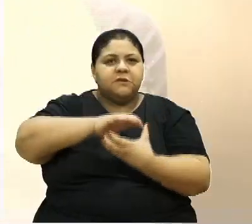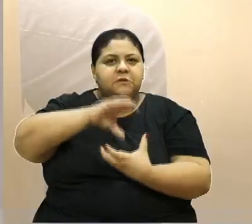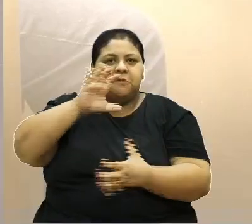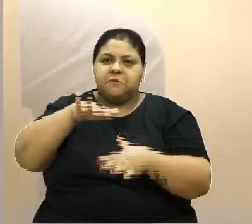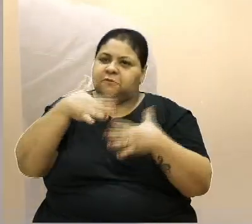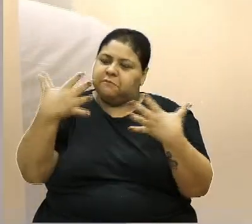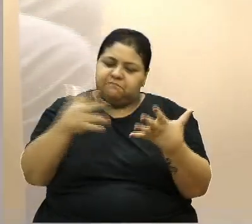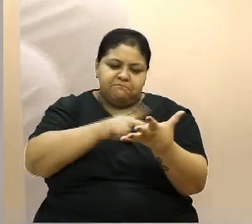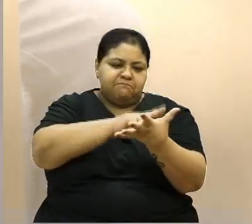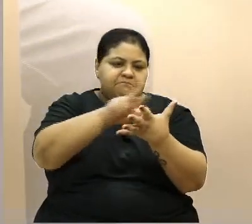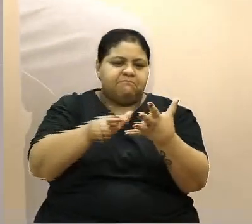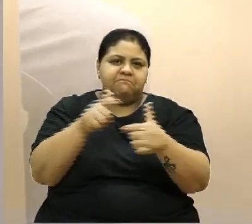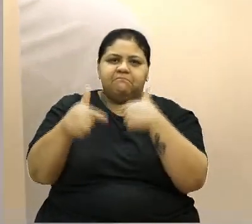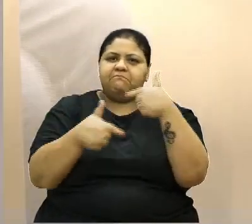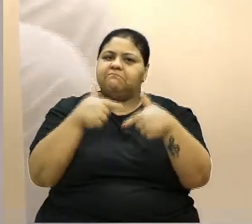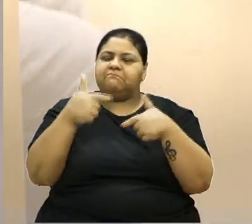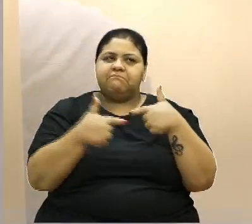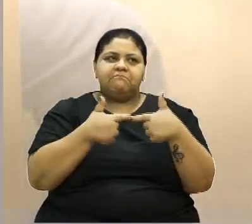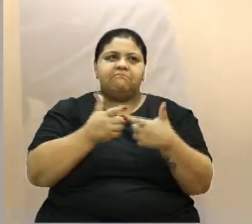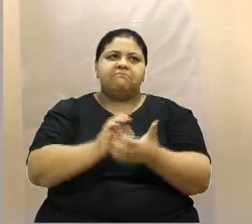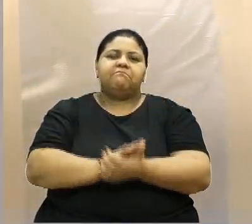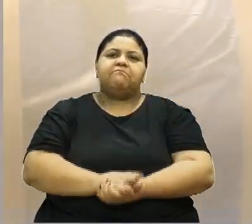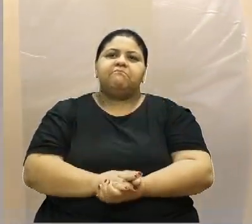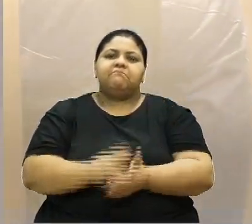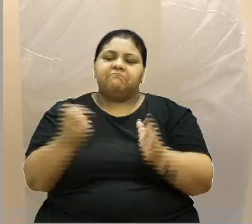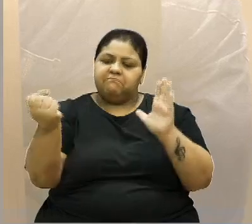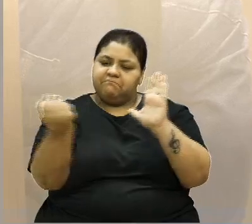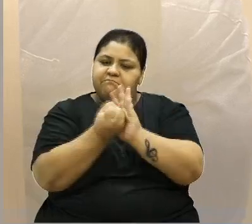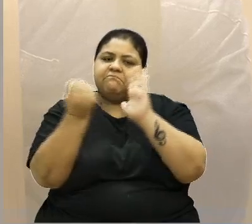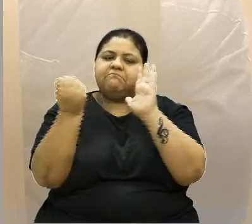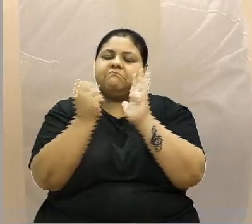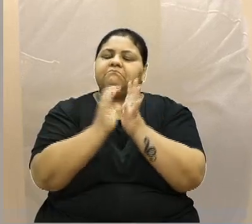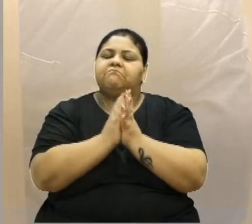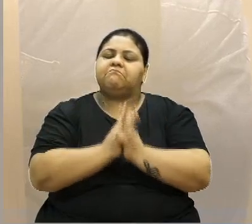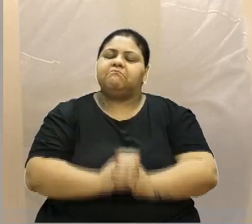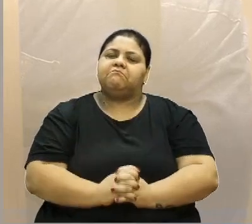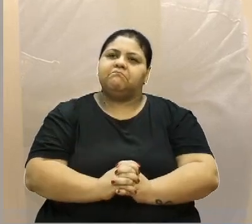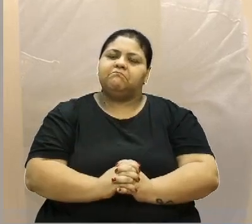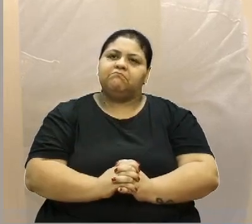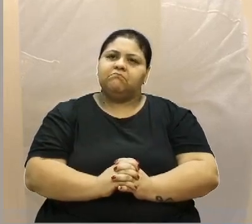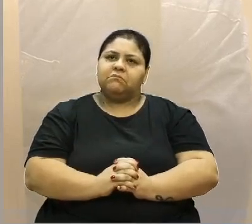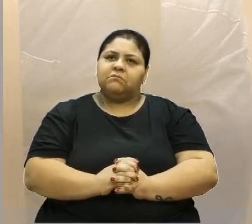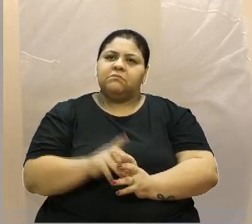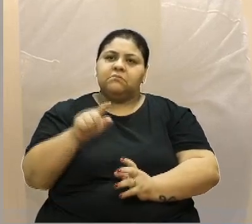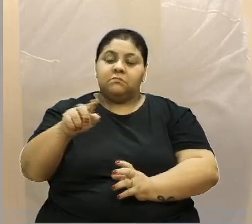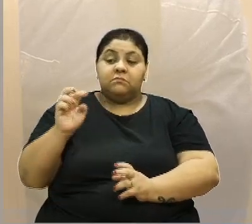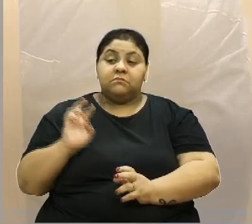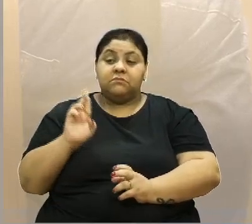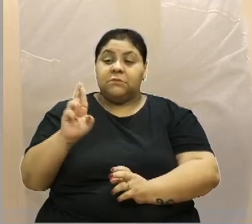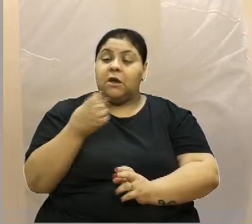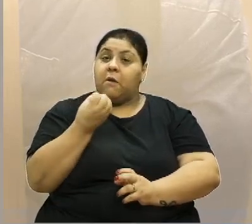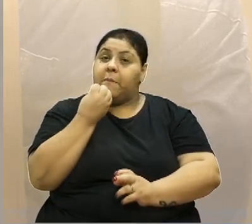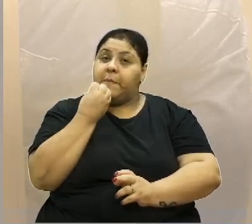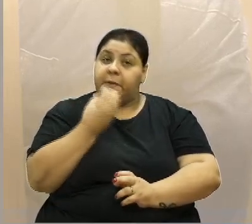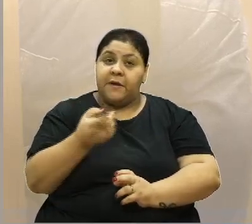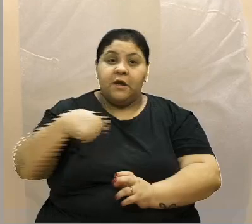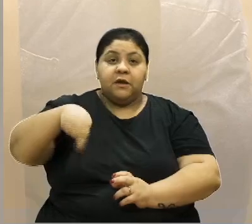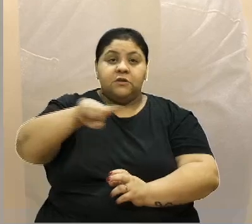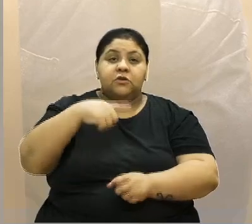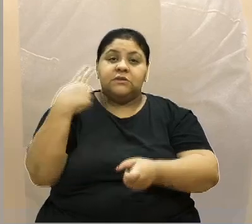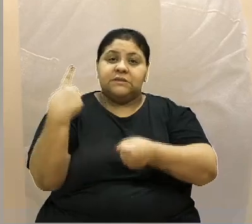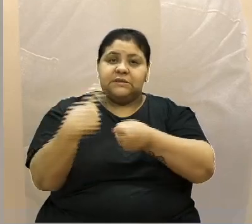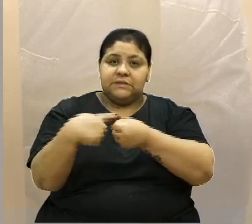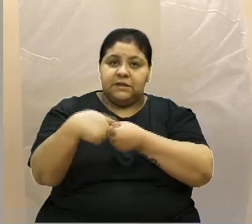enfim, é um trabalho que vai ficar marcado. O senhor representou bem a nossa